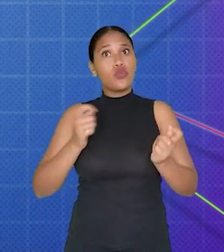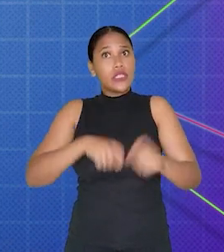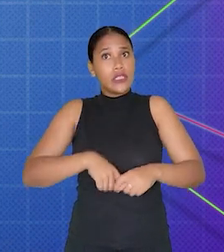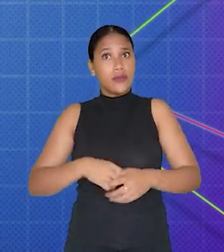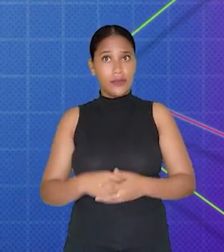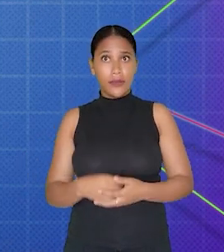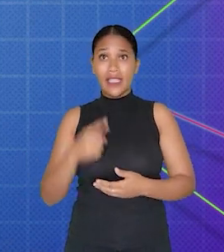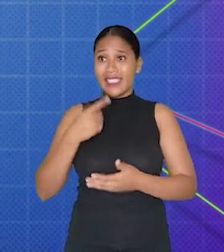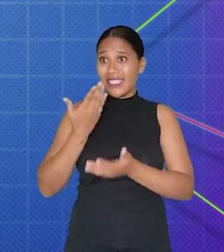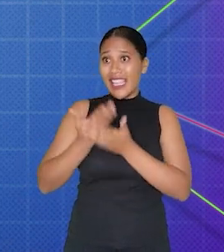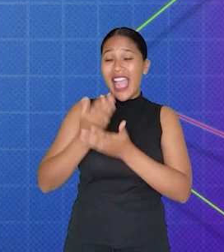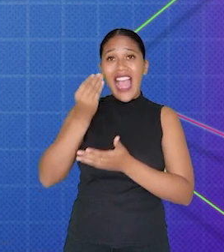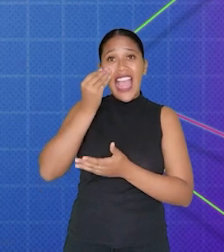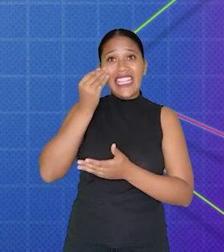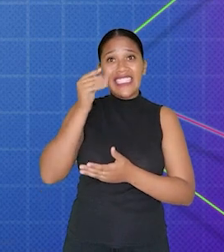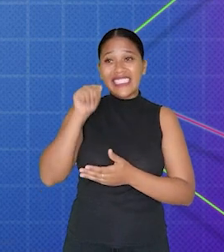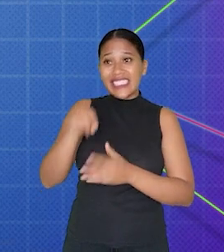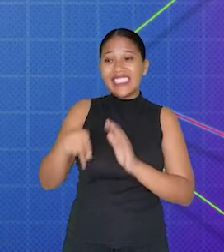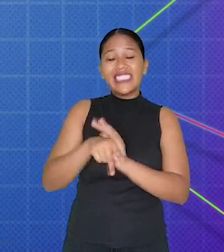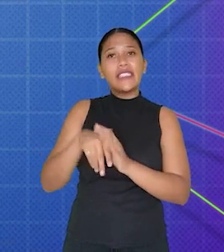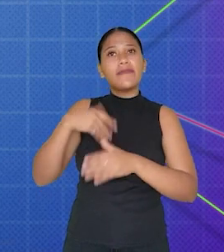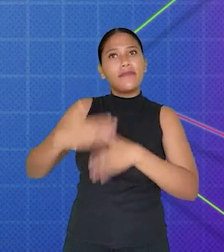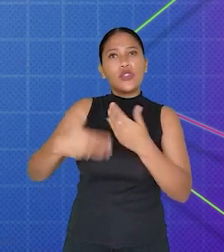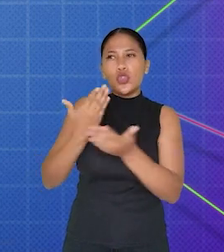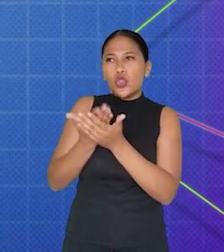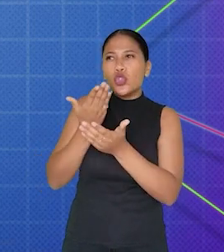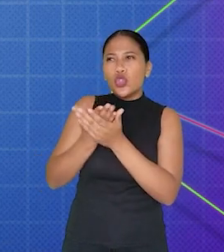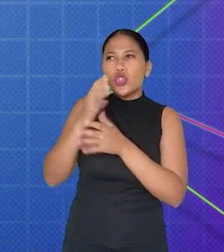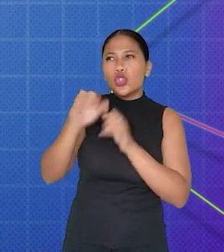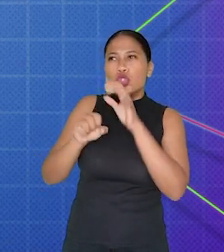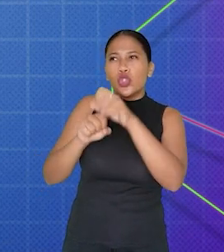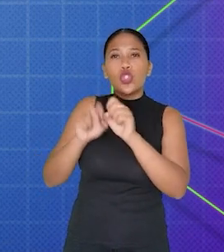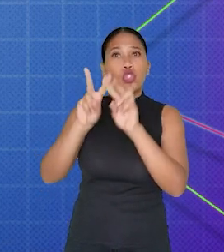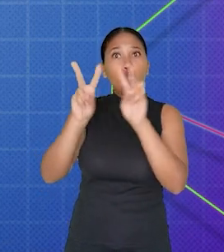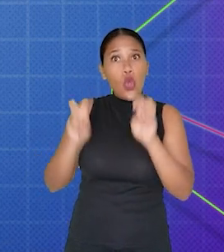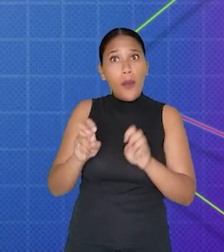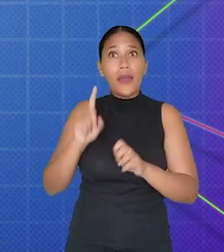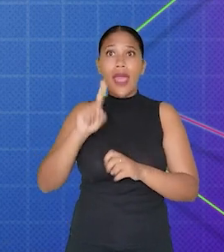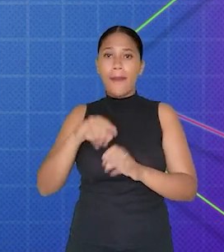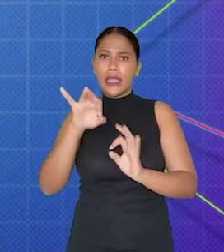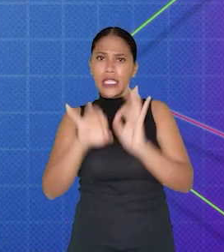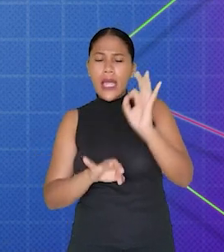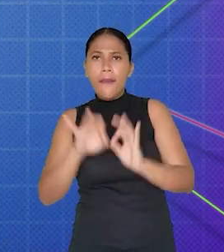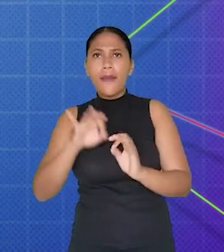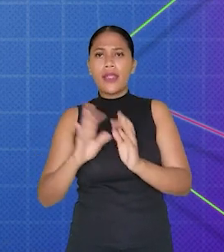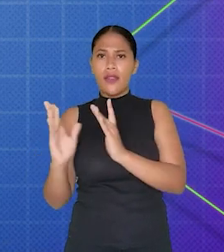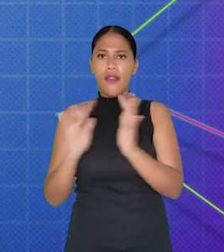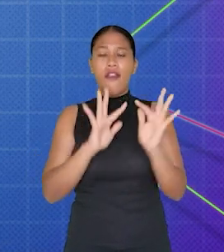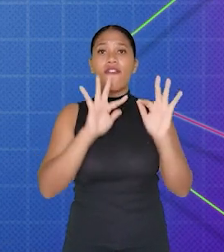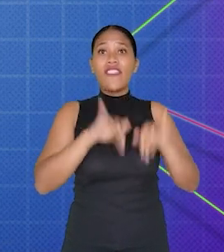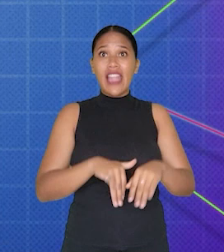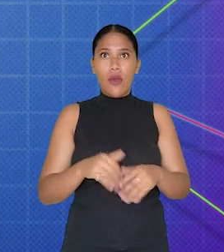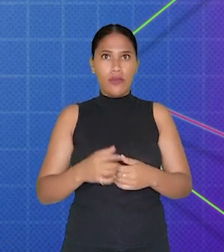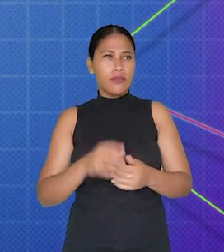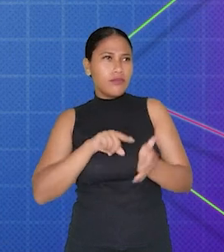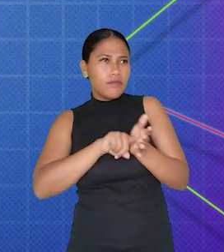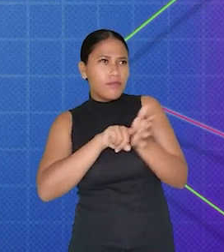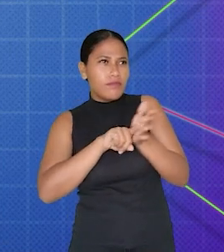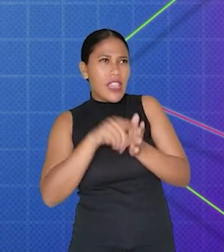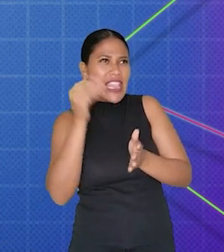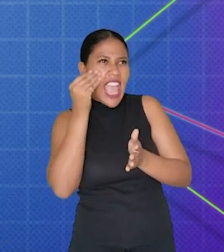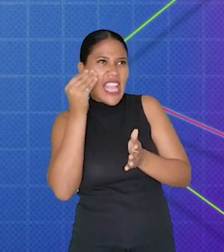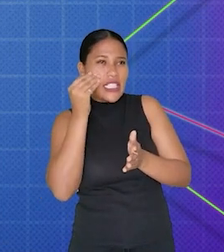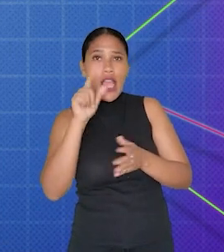envolvente e satisfatória possível. Esses testes podem ser realizados em diferentes fases do desenvolvimento do jogo, desde o planejamento até a fase final de